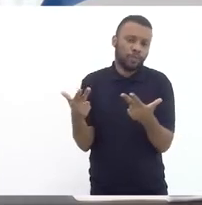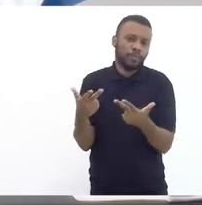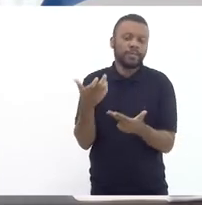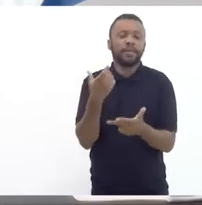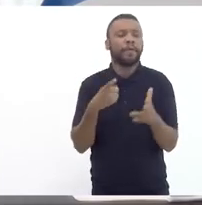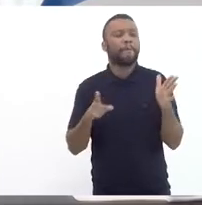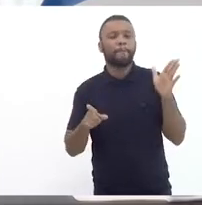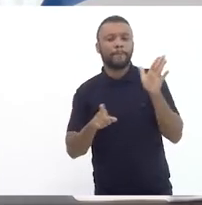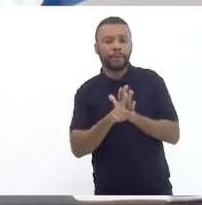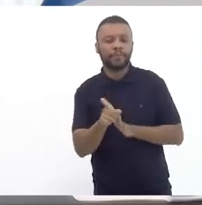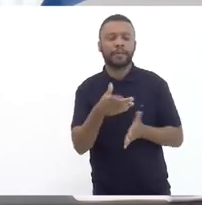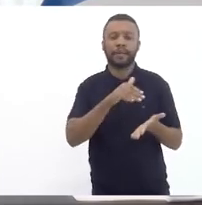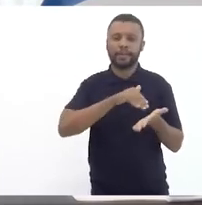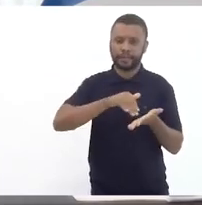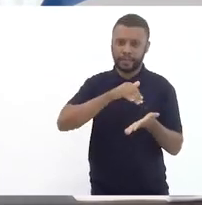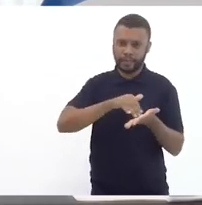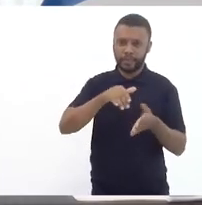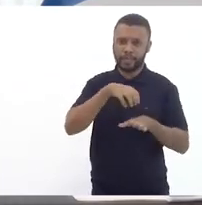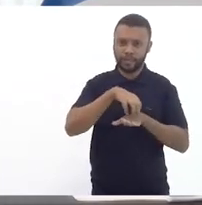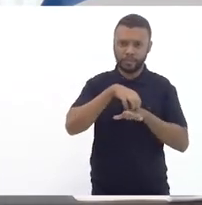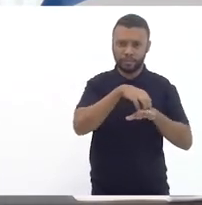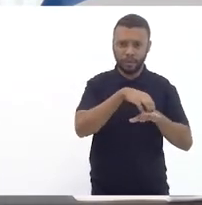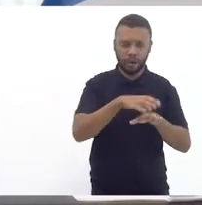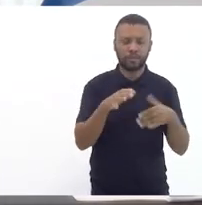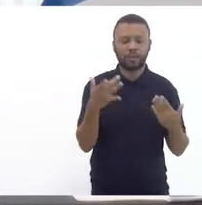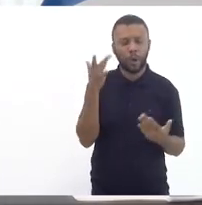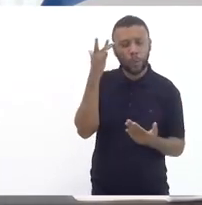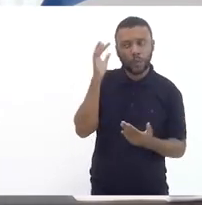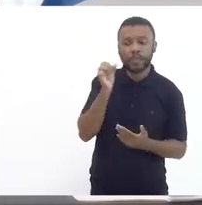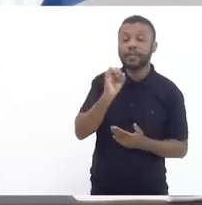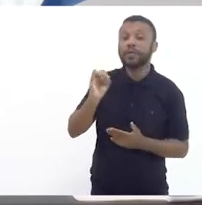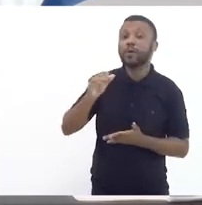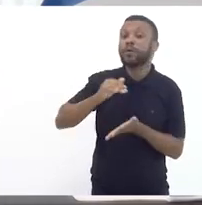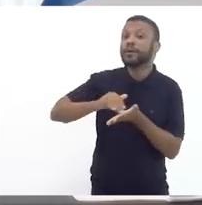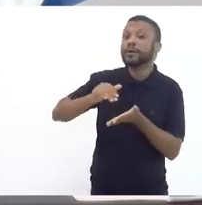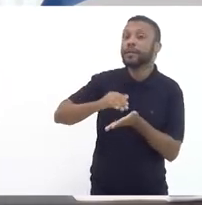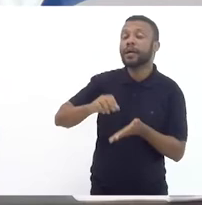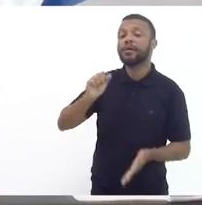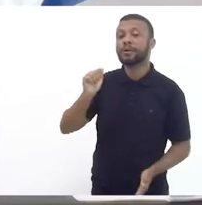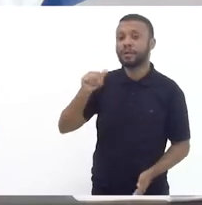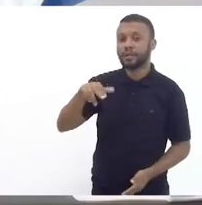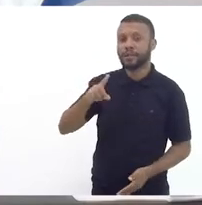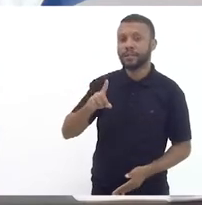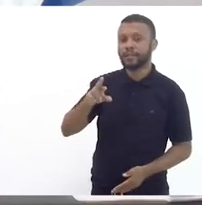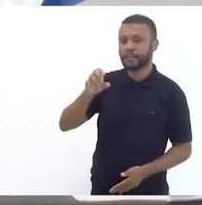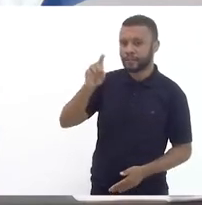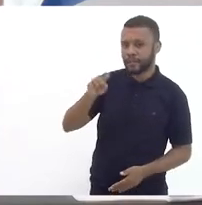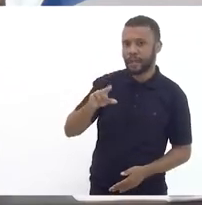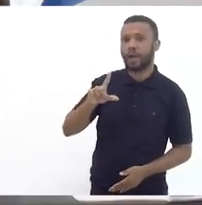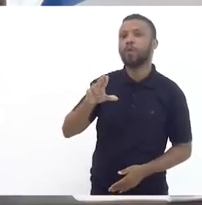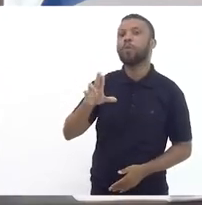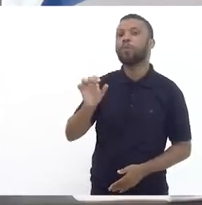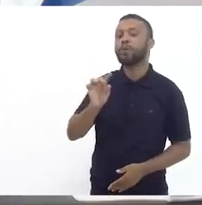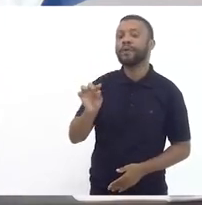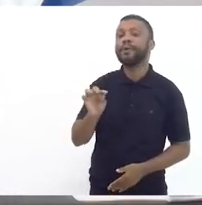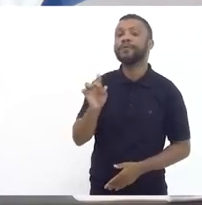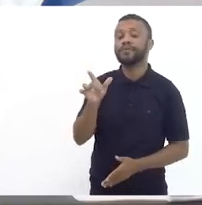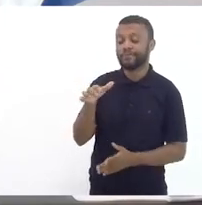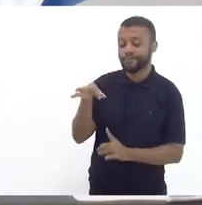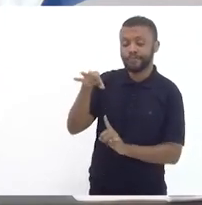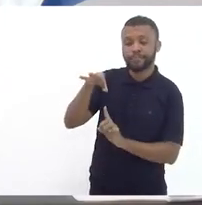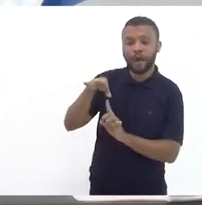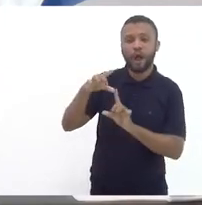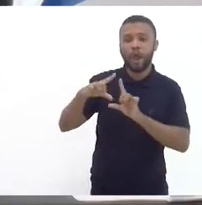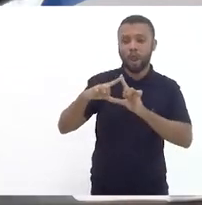Cetrans, não sei se o secretário André Luiz tem essa informação, mas a central logística aqui